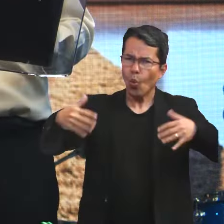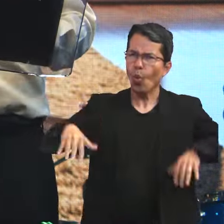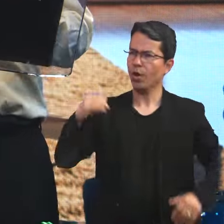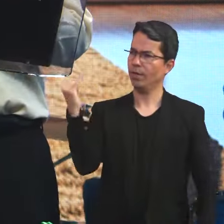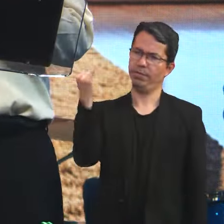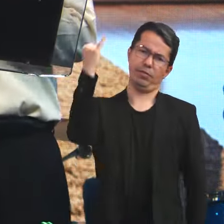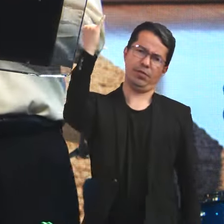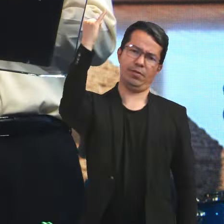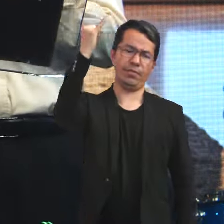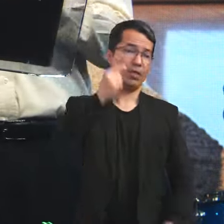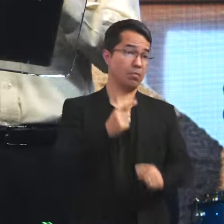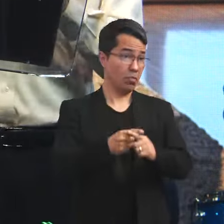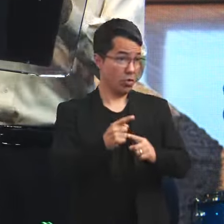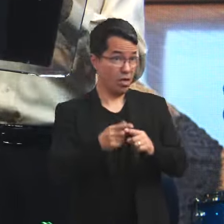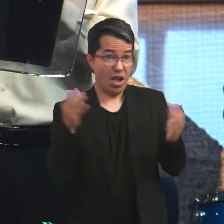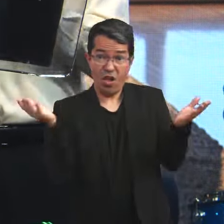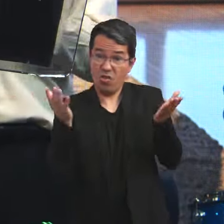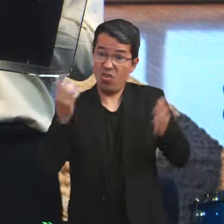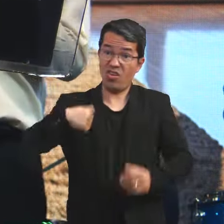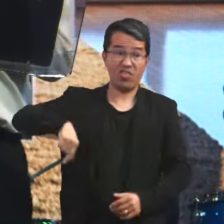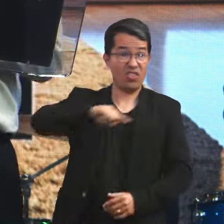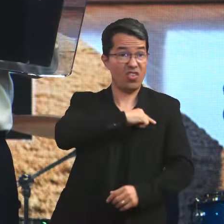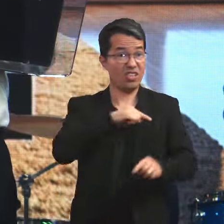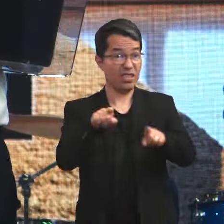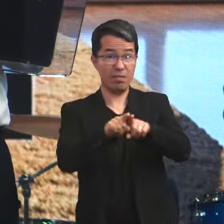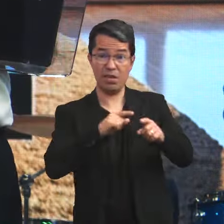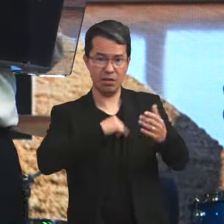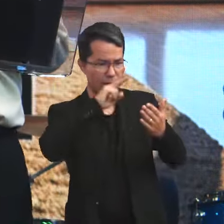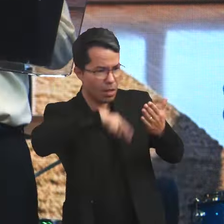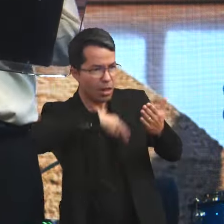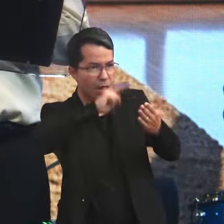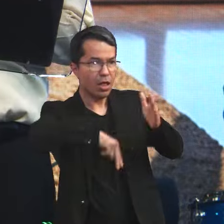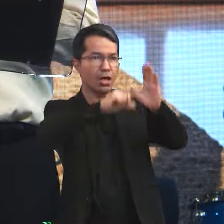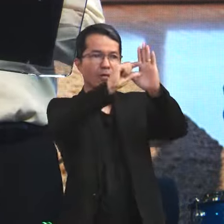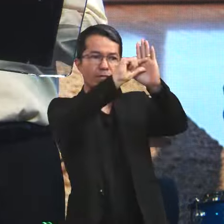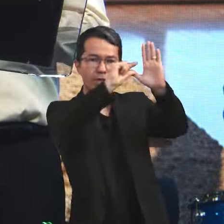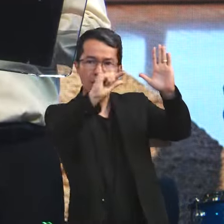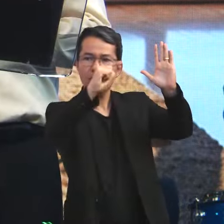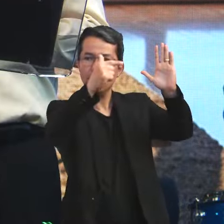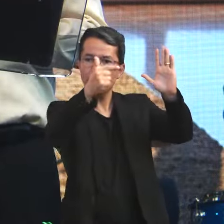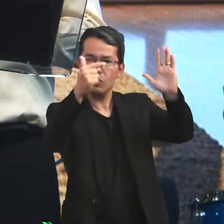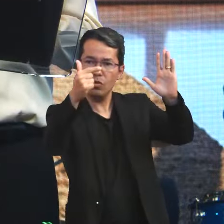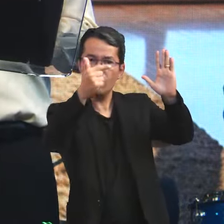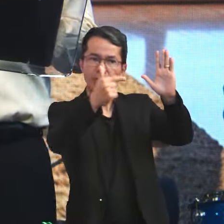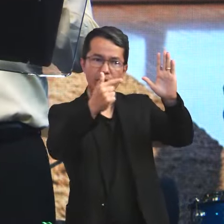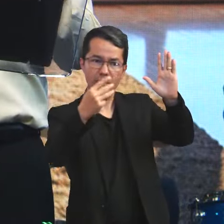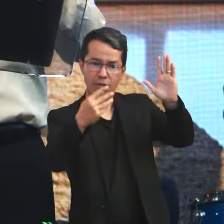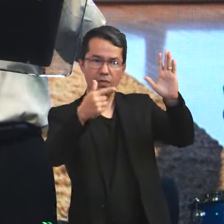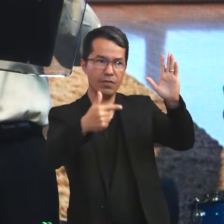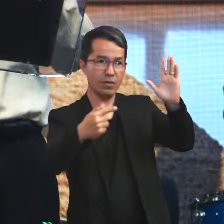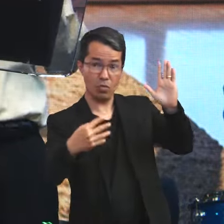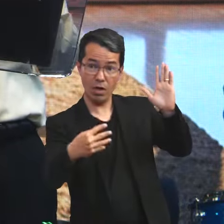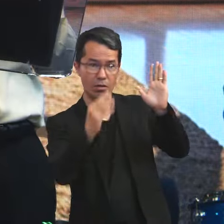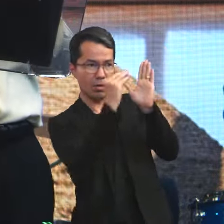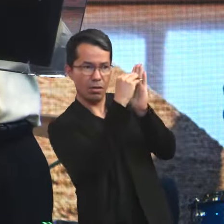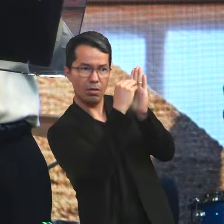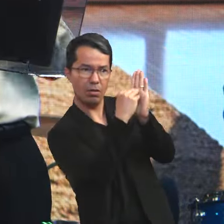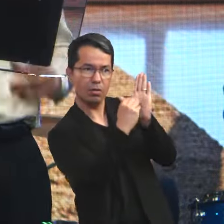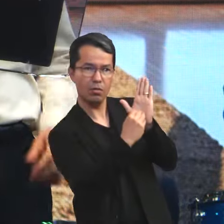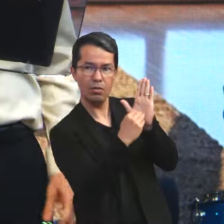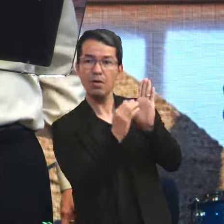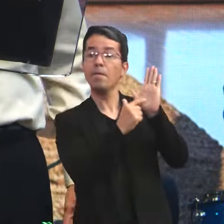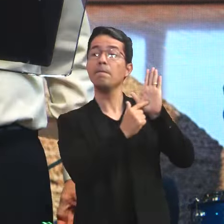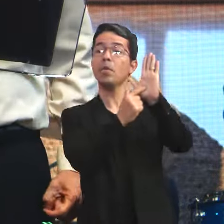poro que quando leemos estos Versículos por ISO está resumo